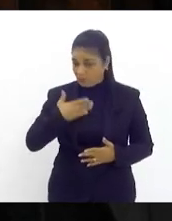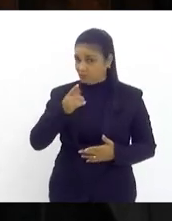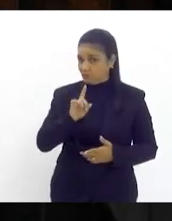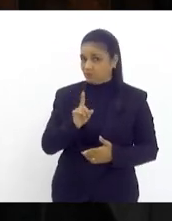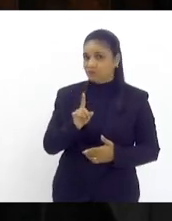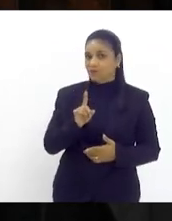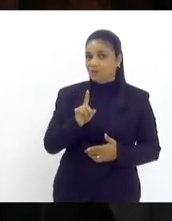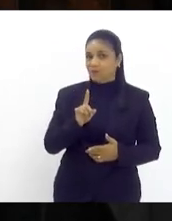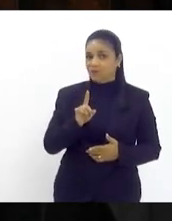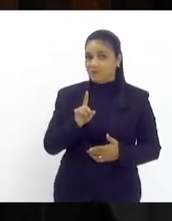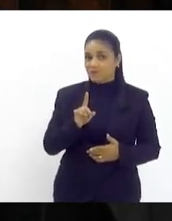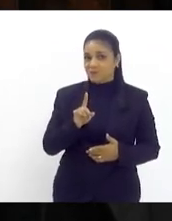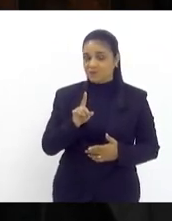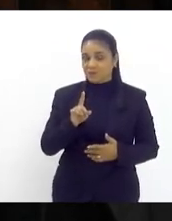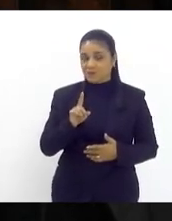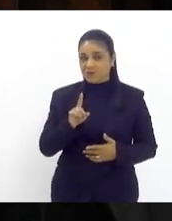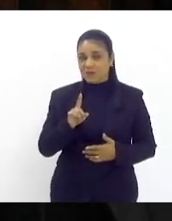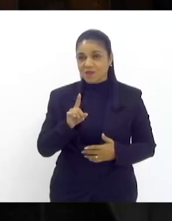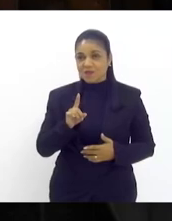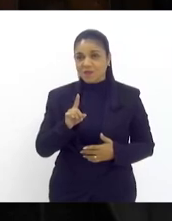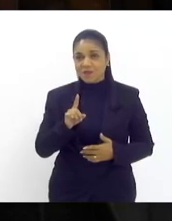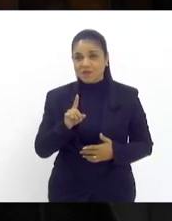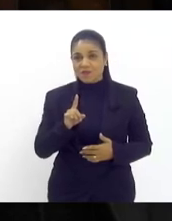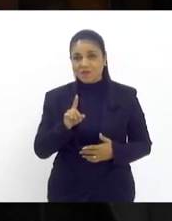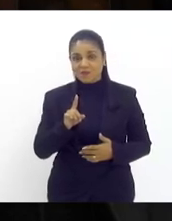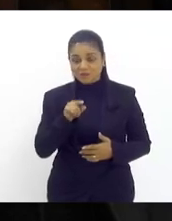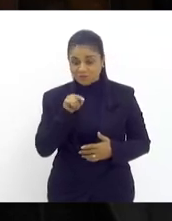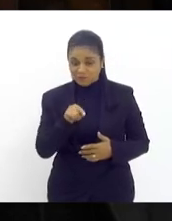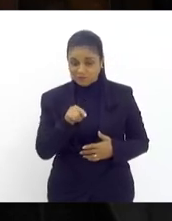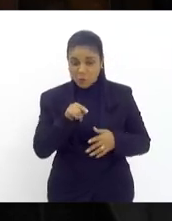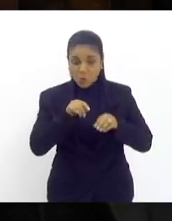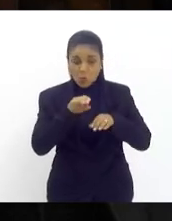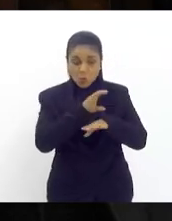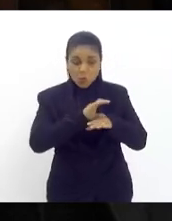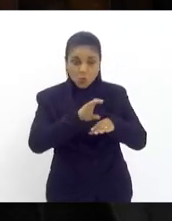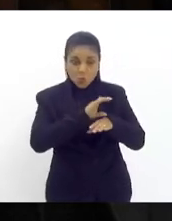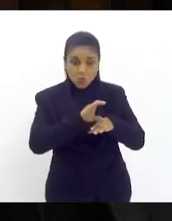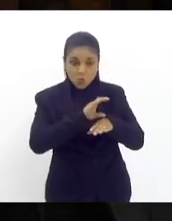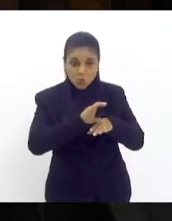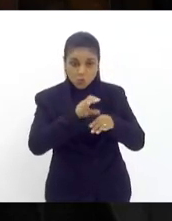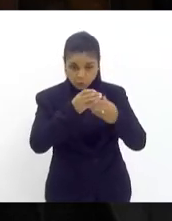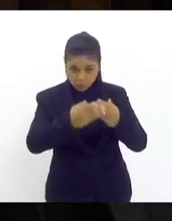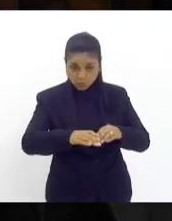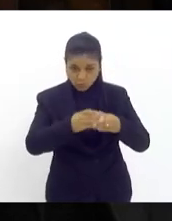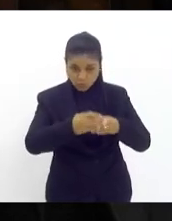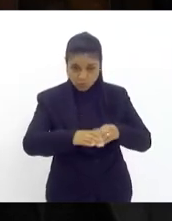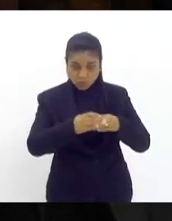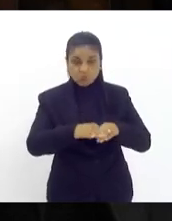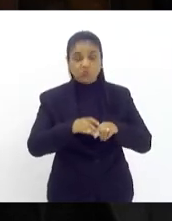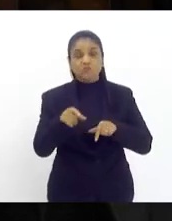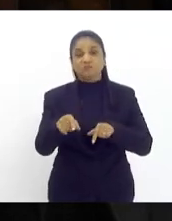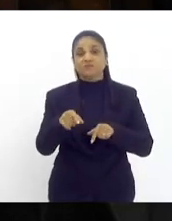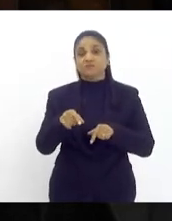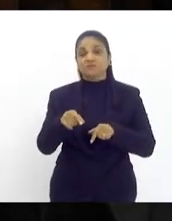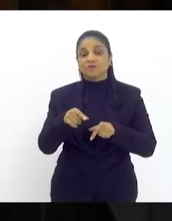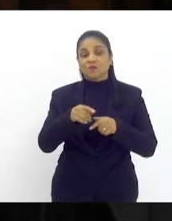só ministra cursos sobre o evangelho então é professor também